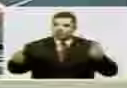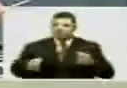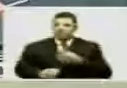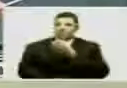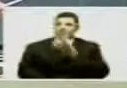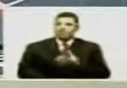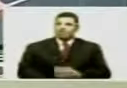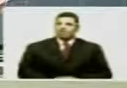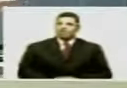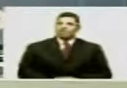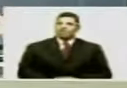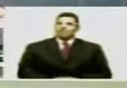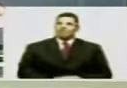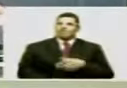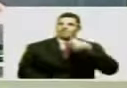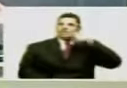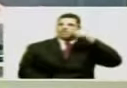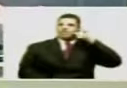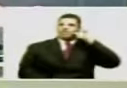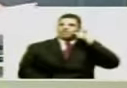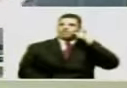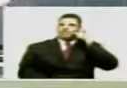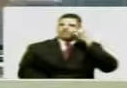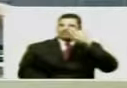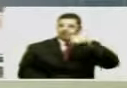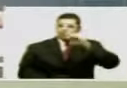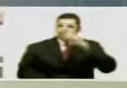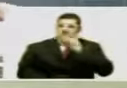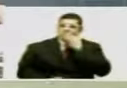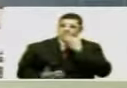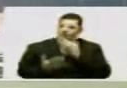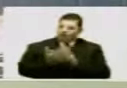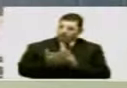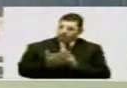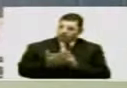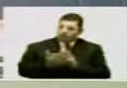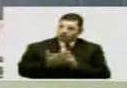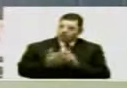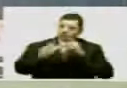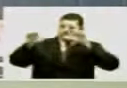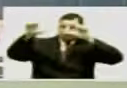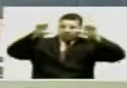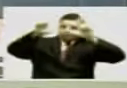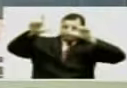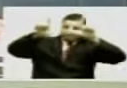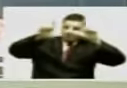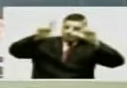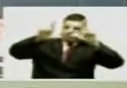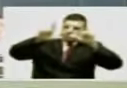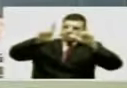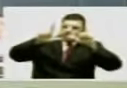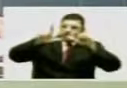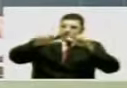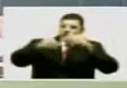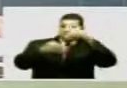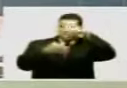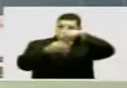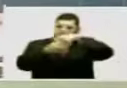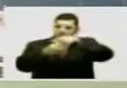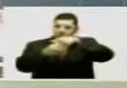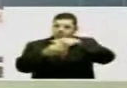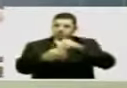Mobilidade. E ontem fui surpreendido ao assistir o programa